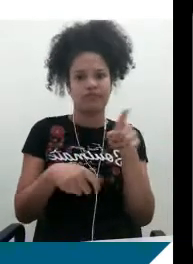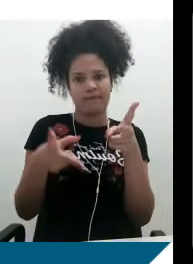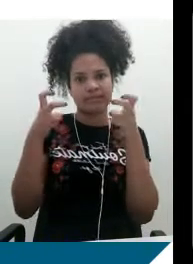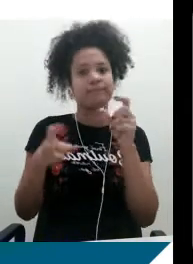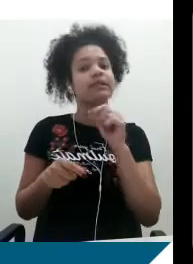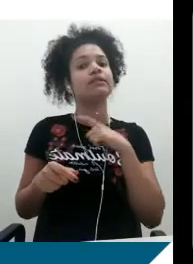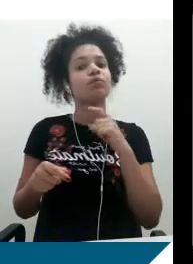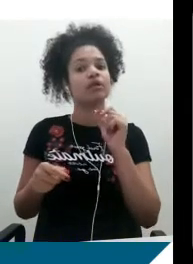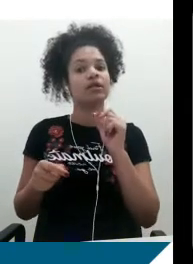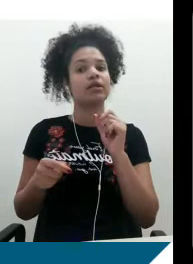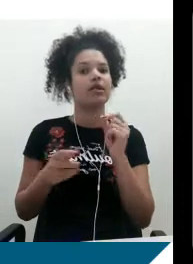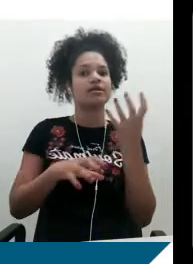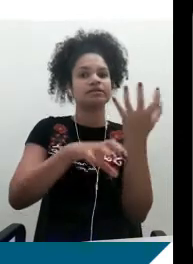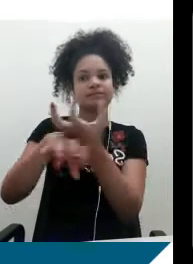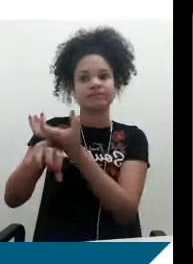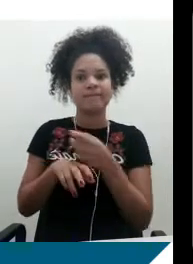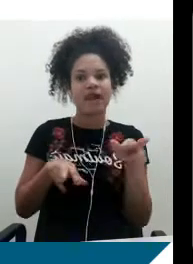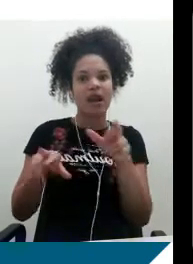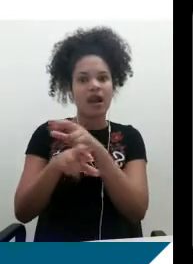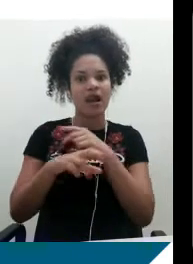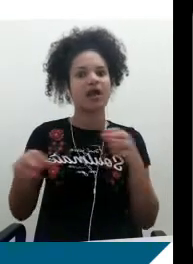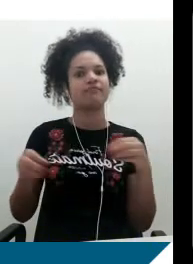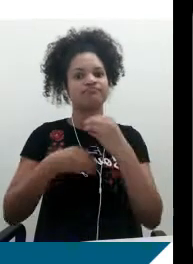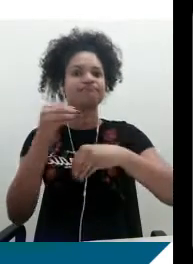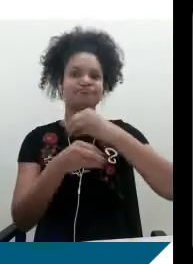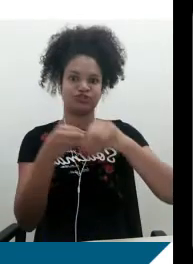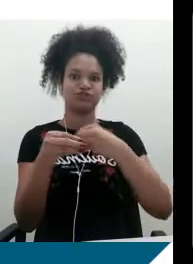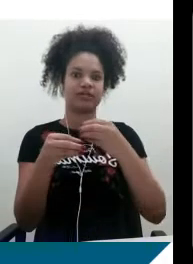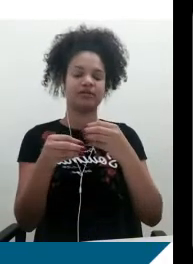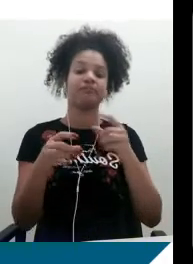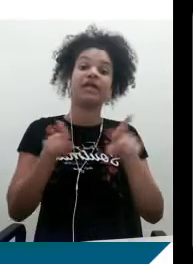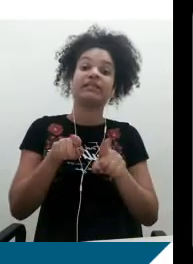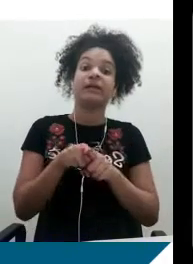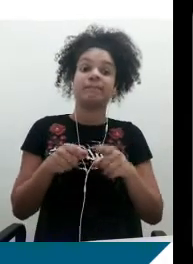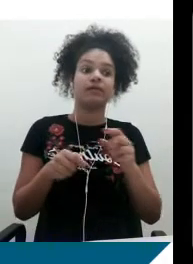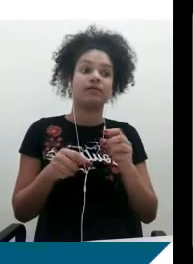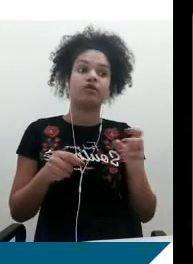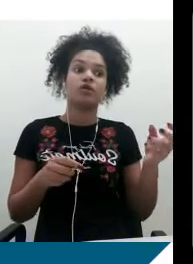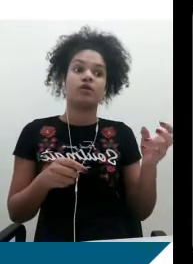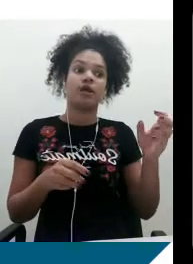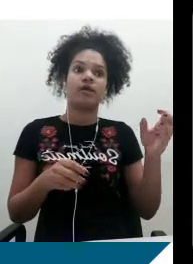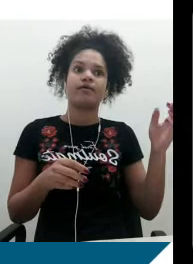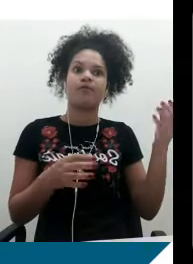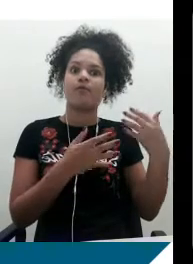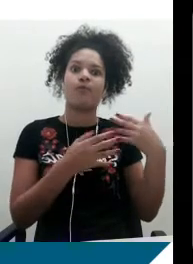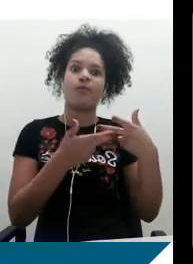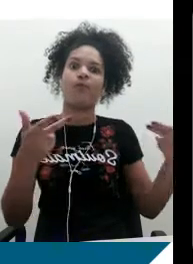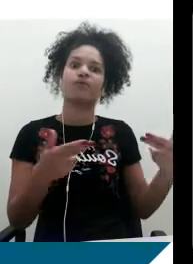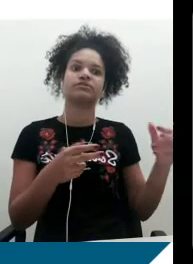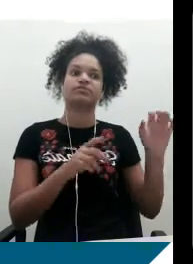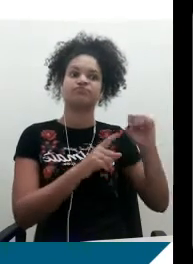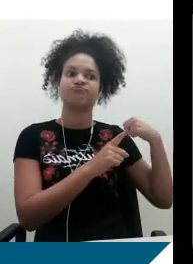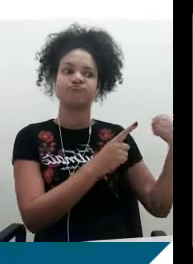é que há uma demonstração de multidisciplinaridade muito grande e há uma possibilidade de inserir o repertório